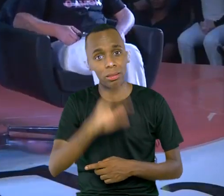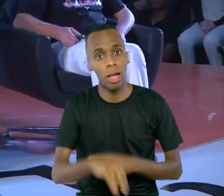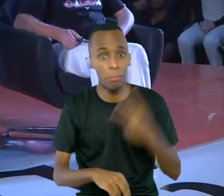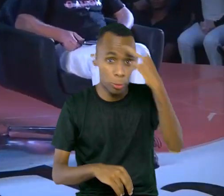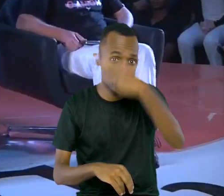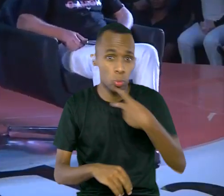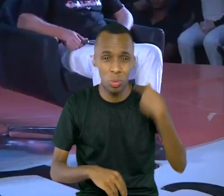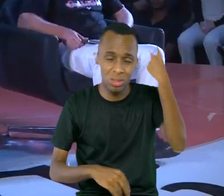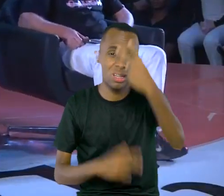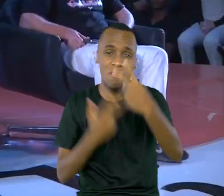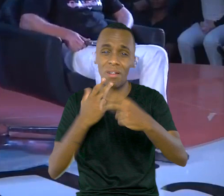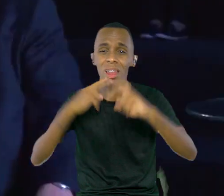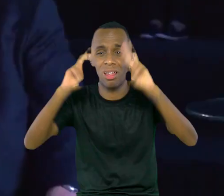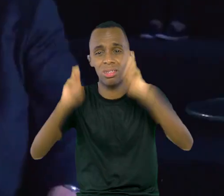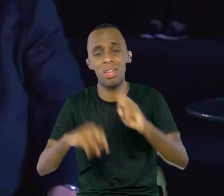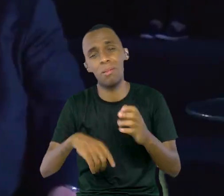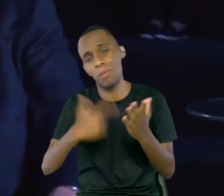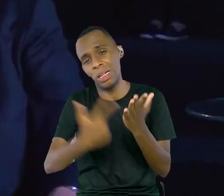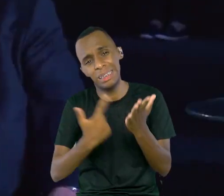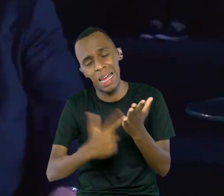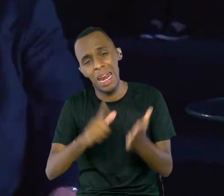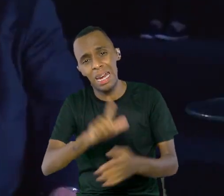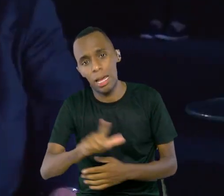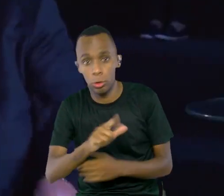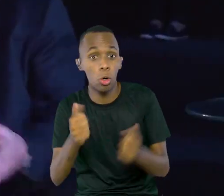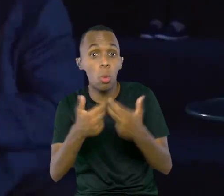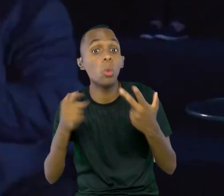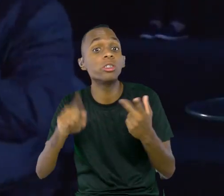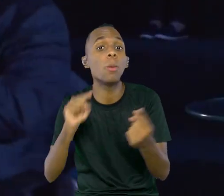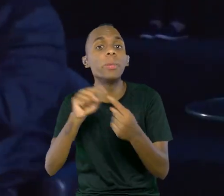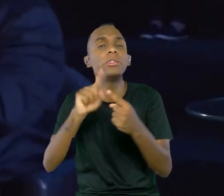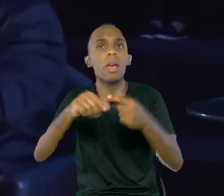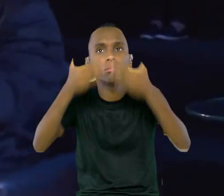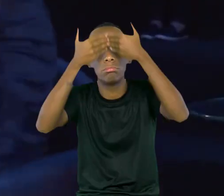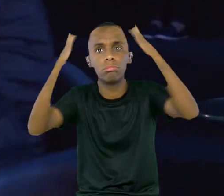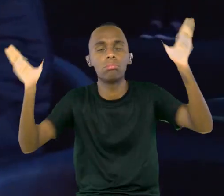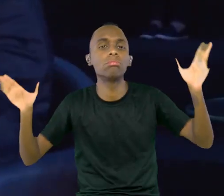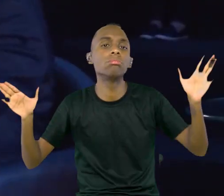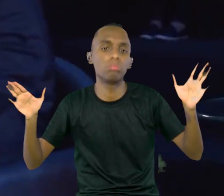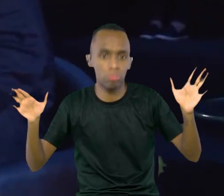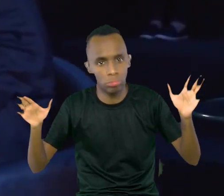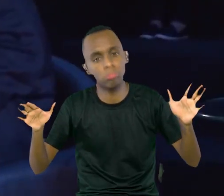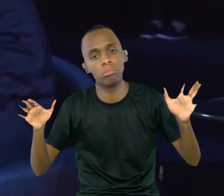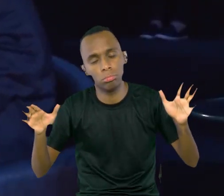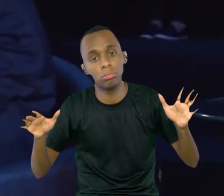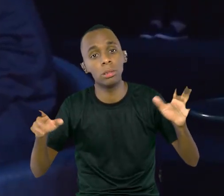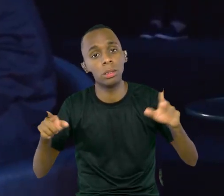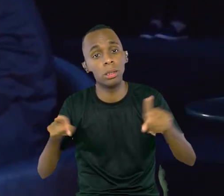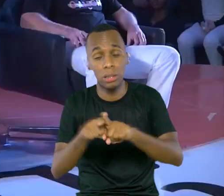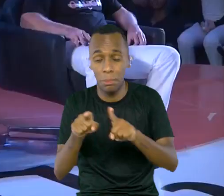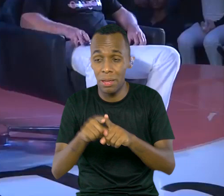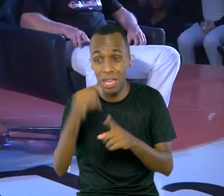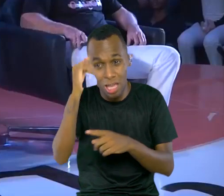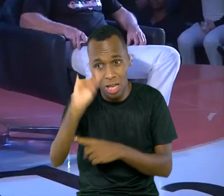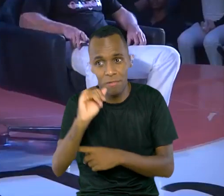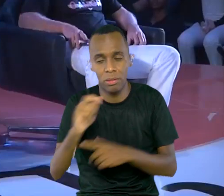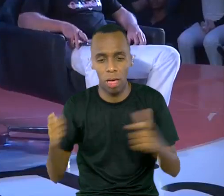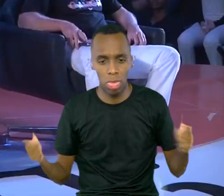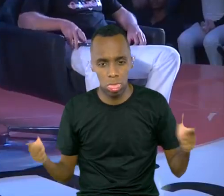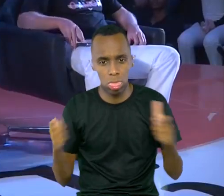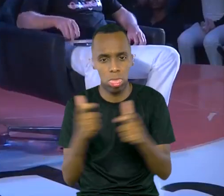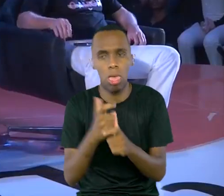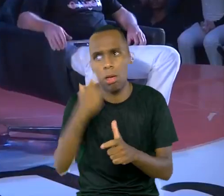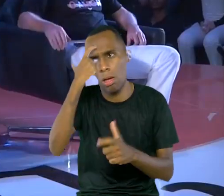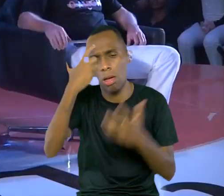num sábado à tarde, ficar 2 horas ouvindo falar de literatura? Uma única coisa, abrir a cabeça, impedir